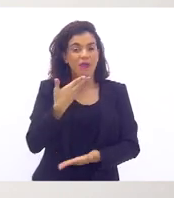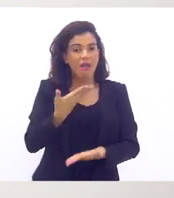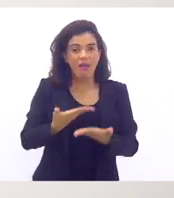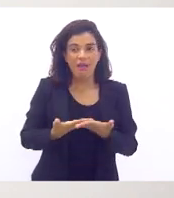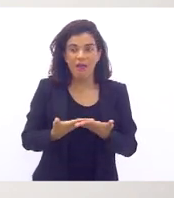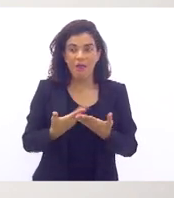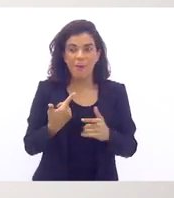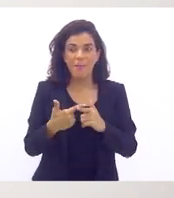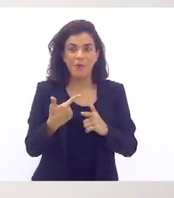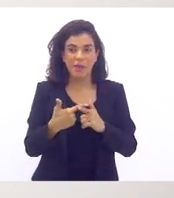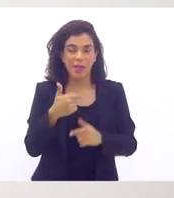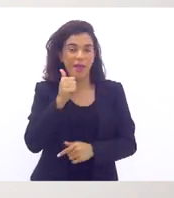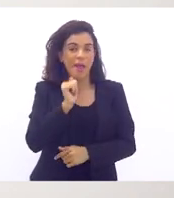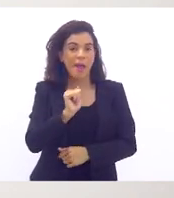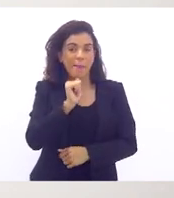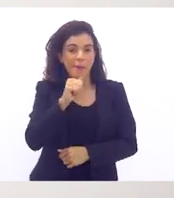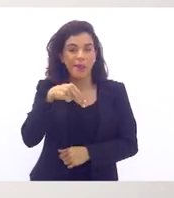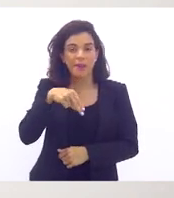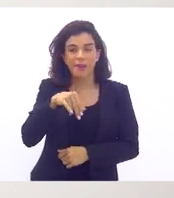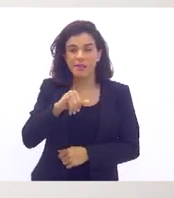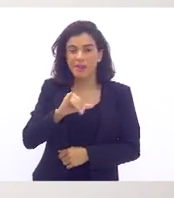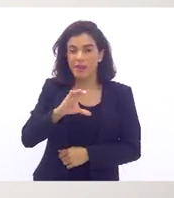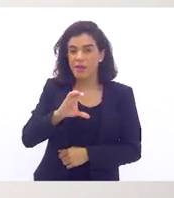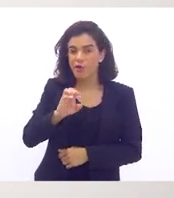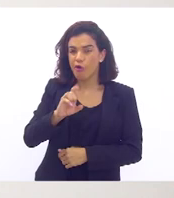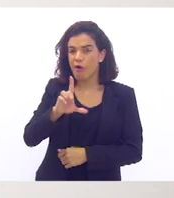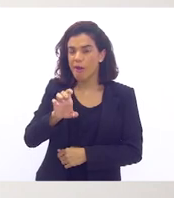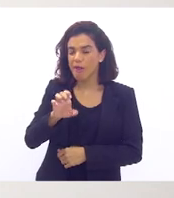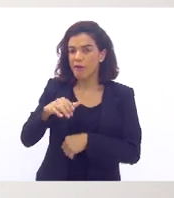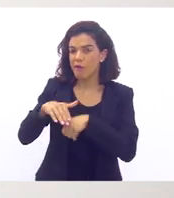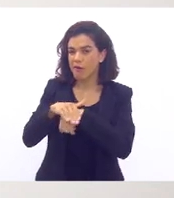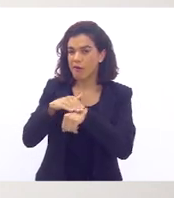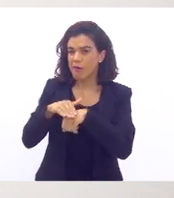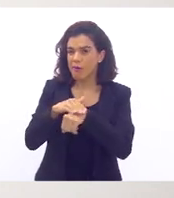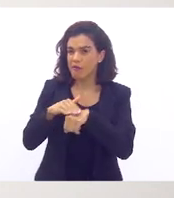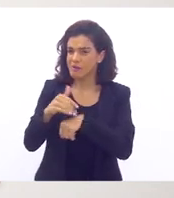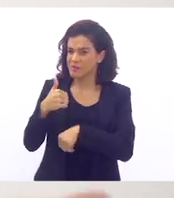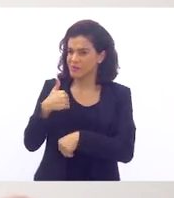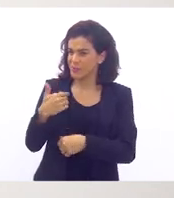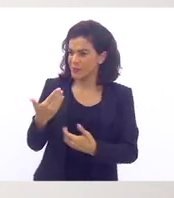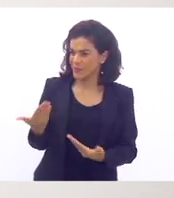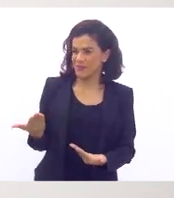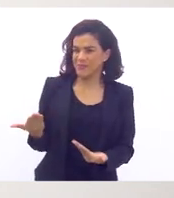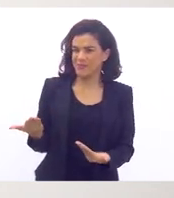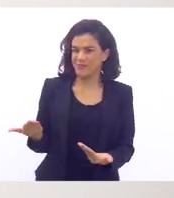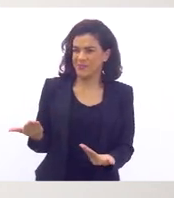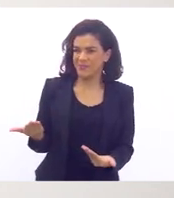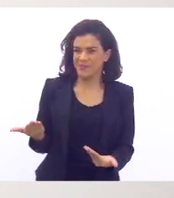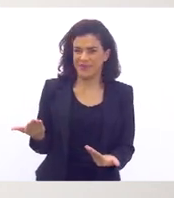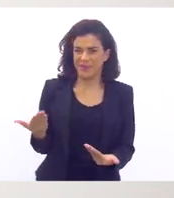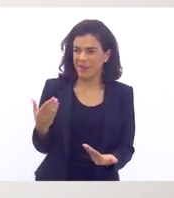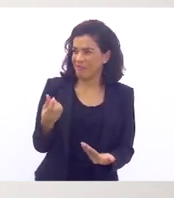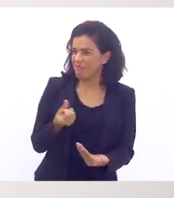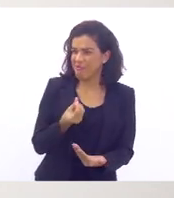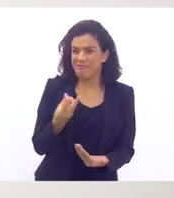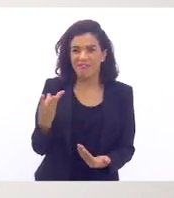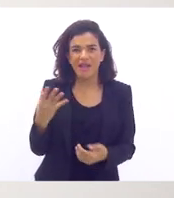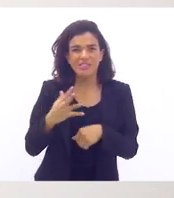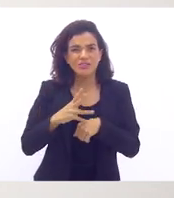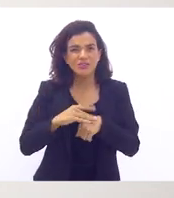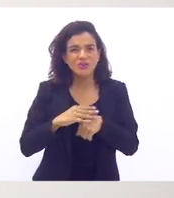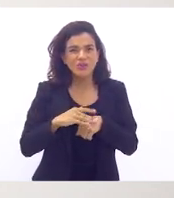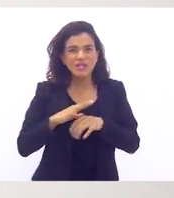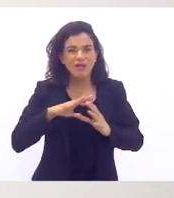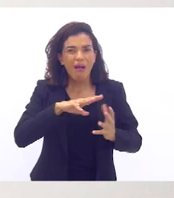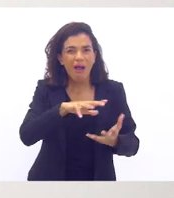a mãe da Nicole veio falar comigo explicando a situação eu falei cara Que loucura né assim tem tanta doença no mundo e